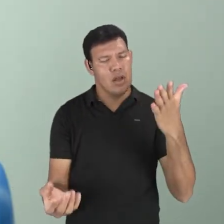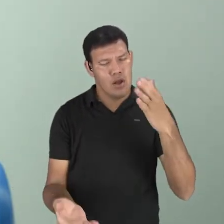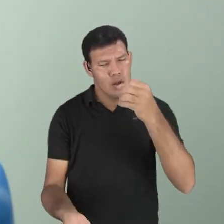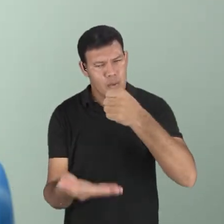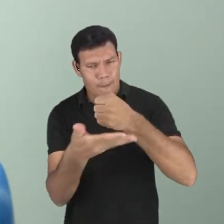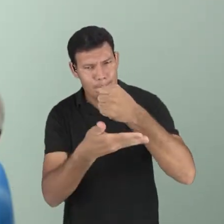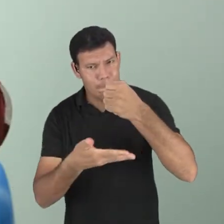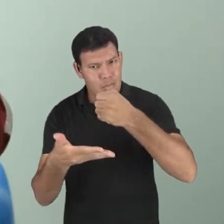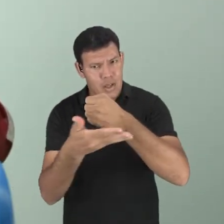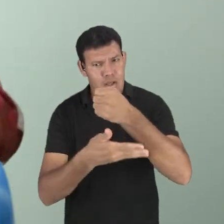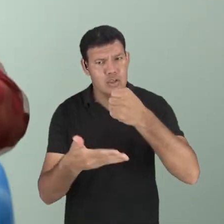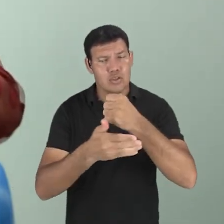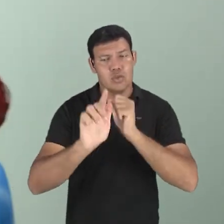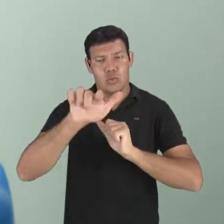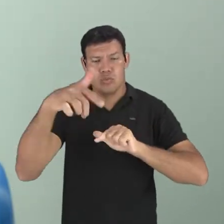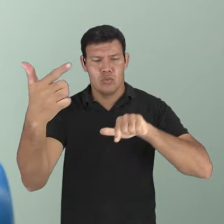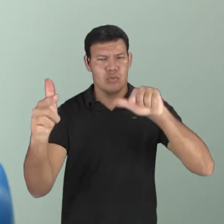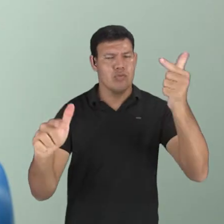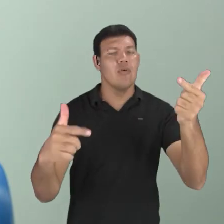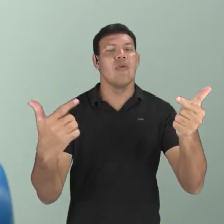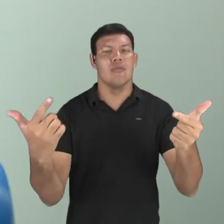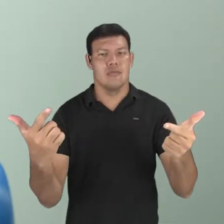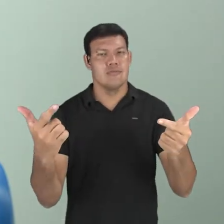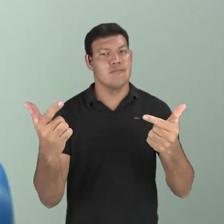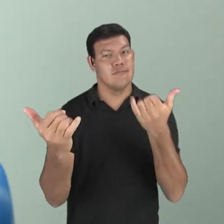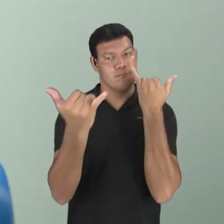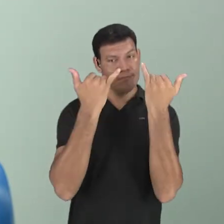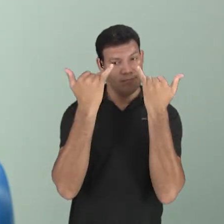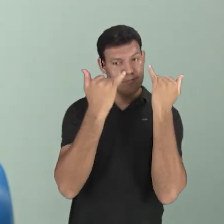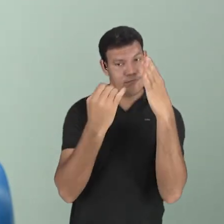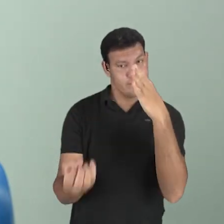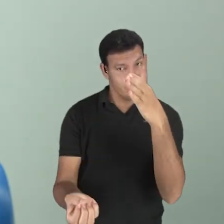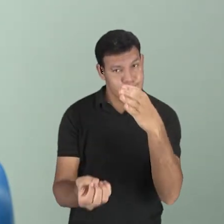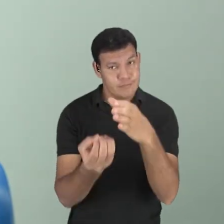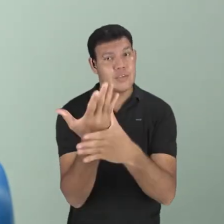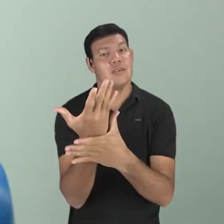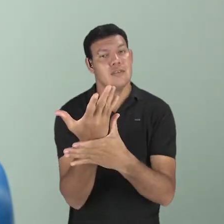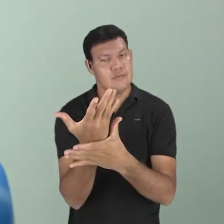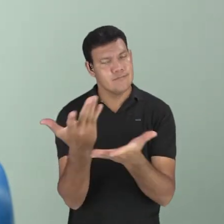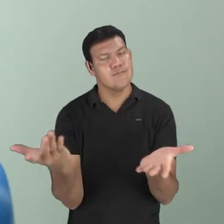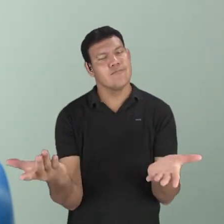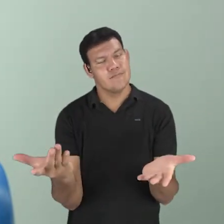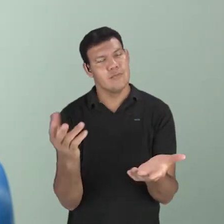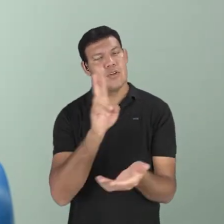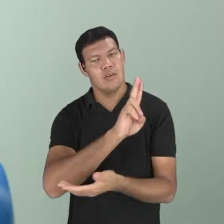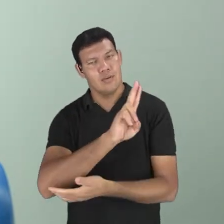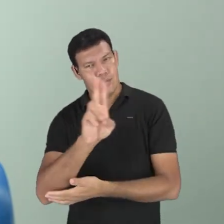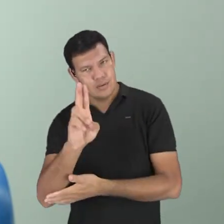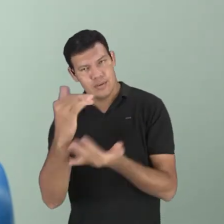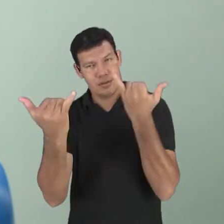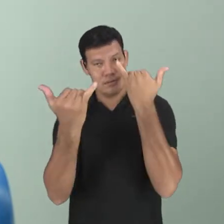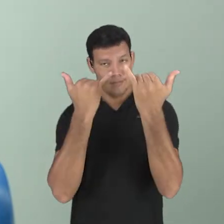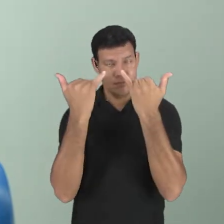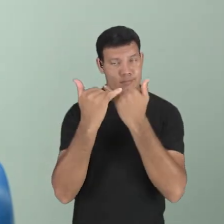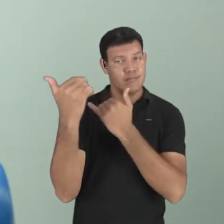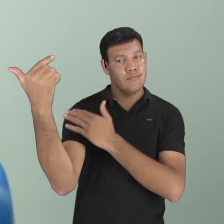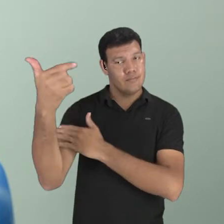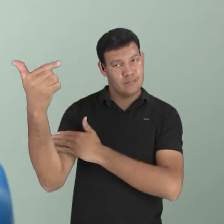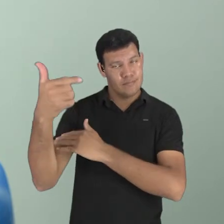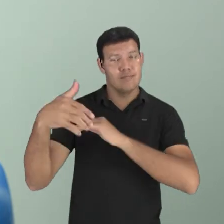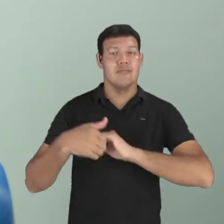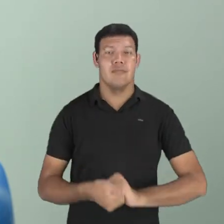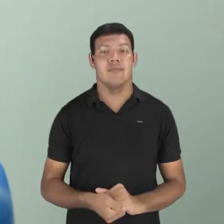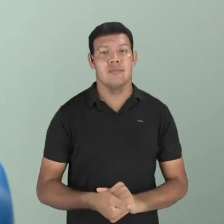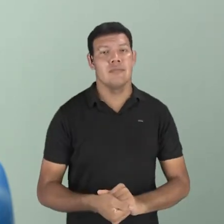para que outras e novas informações possam surgir, que são aquelas que nós chamamos de informação